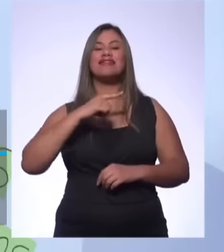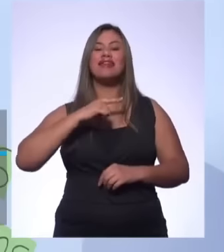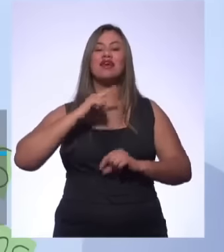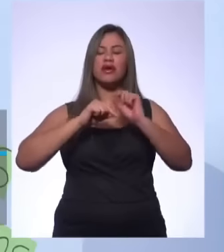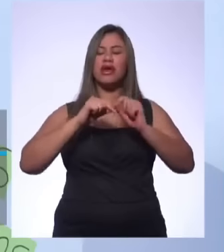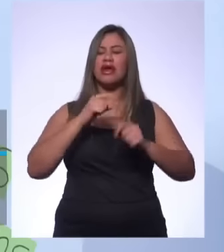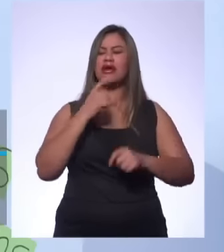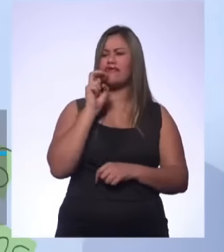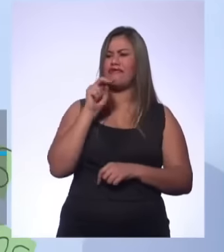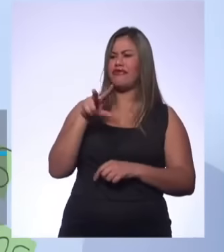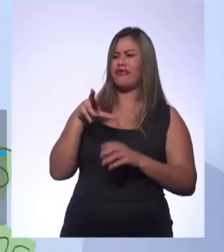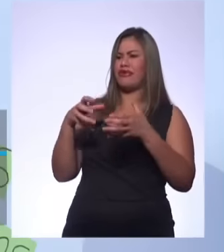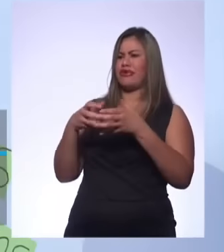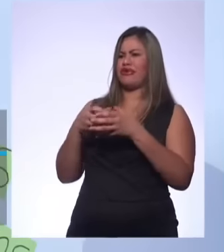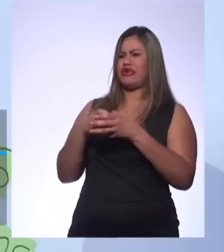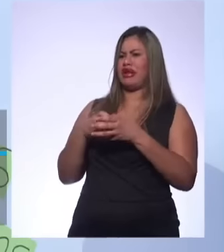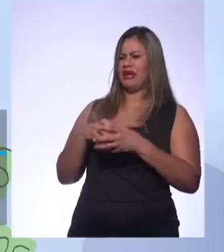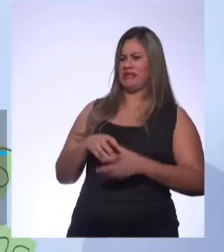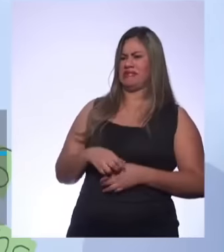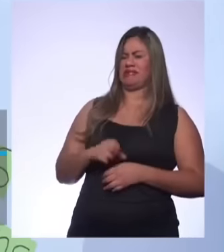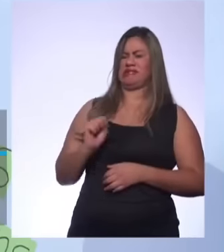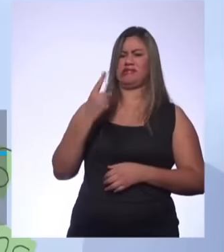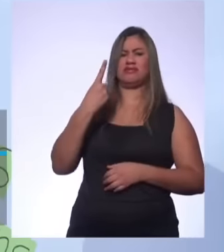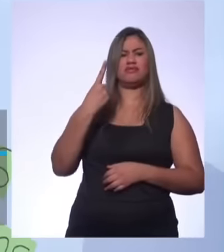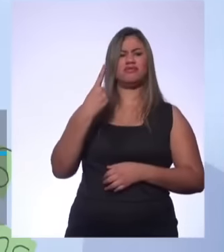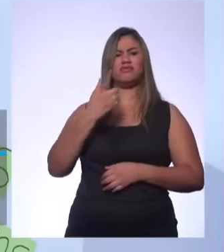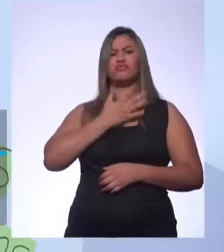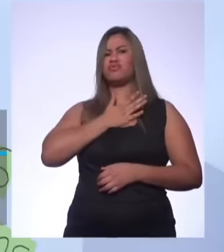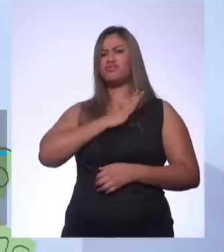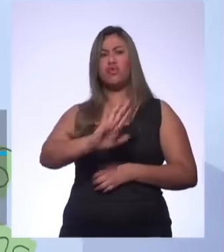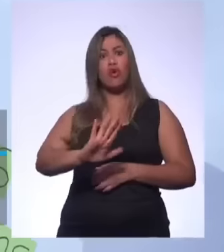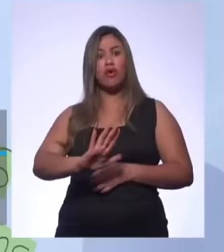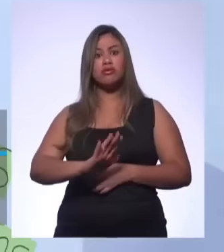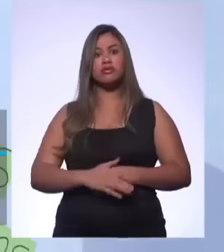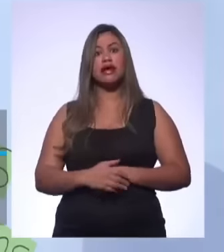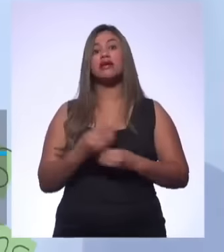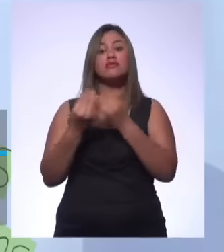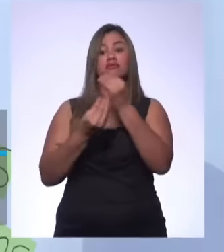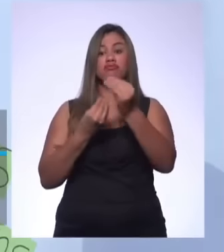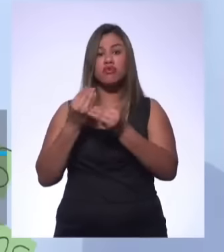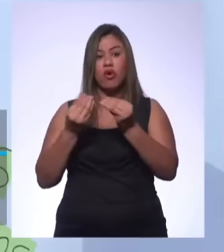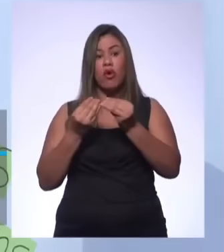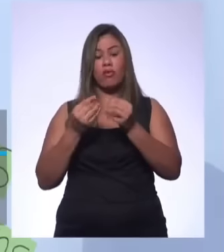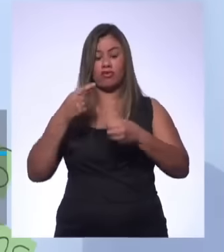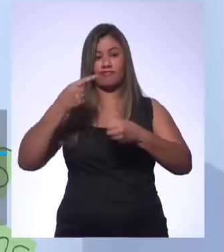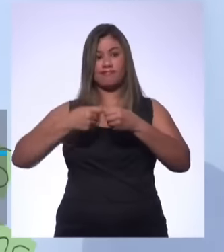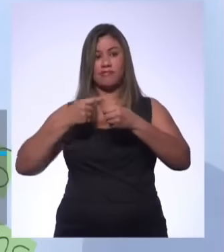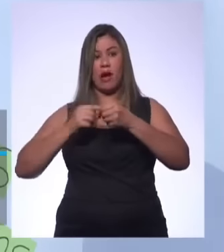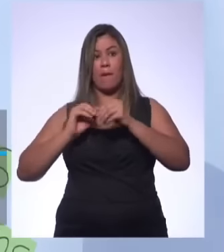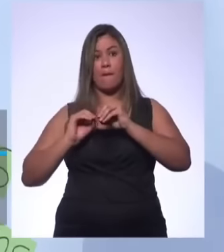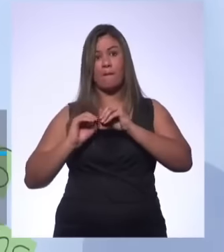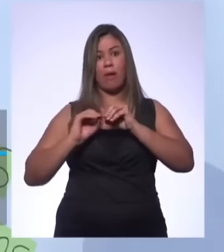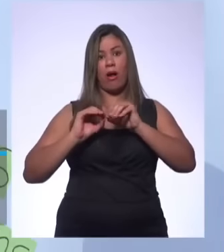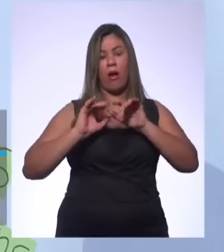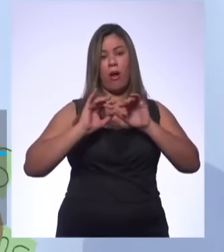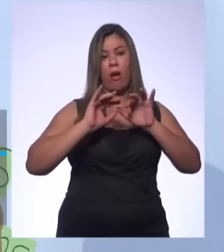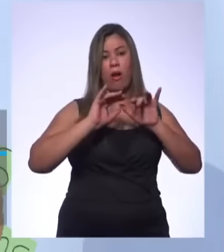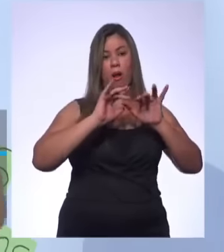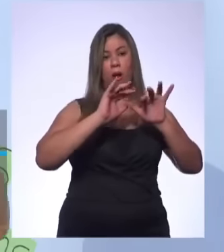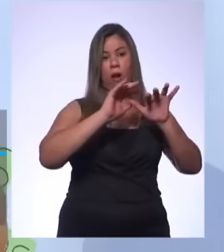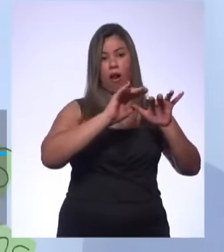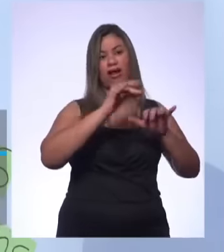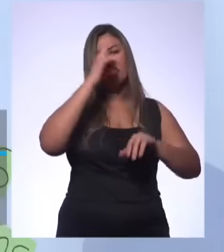bárbaros, germânicos, certo? Eles ficaram tão contrariados que eles saíram da cidade. Eles saíram ali daquele